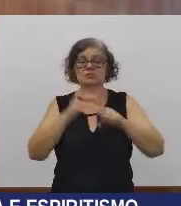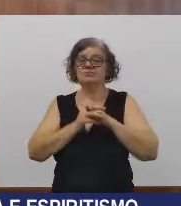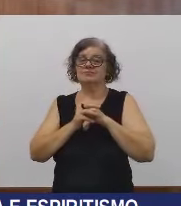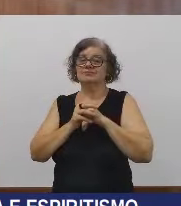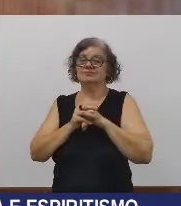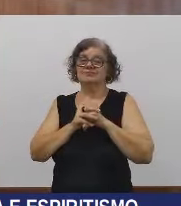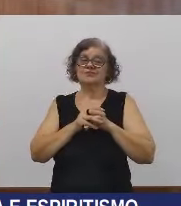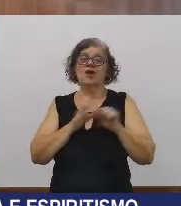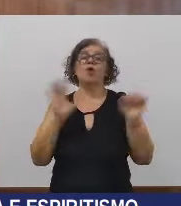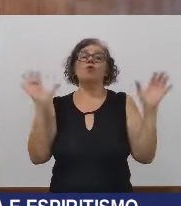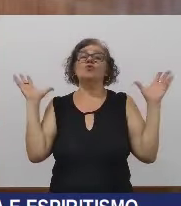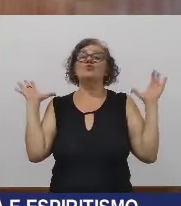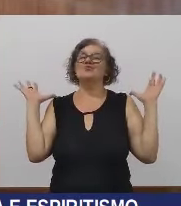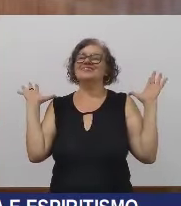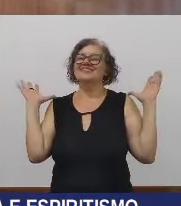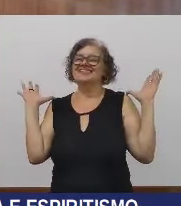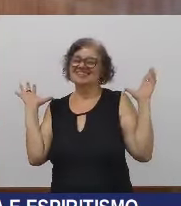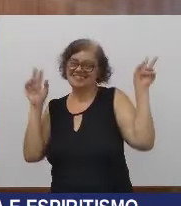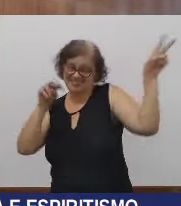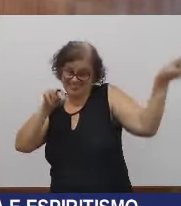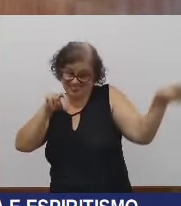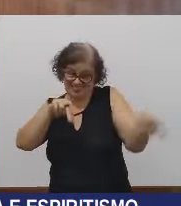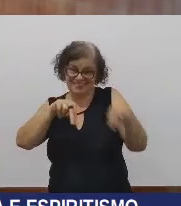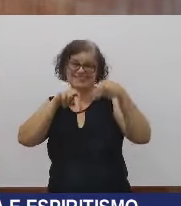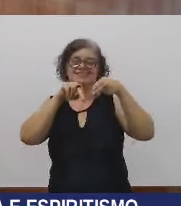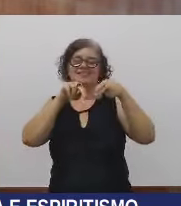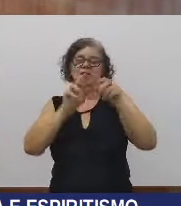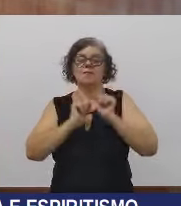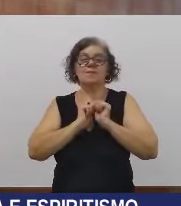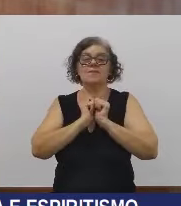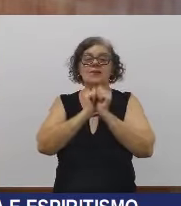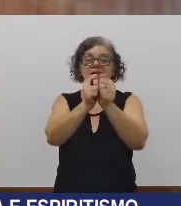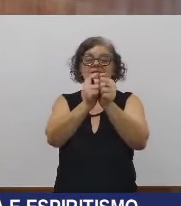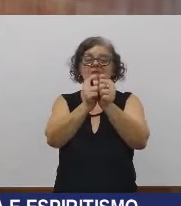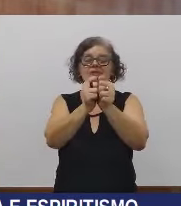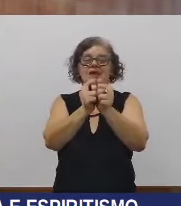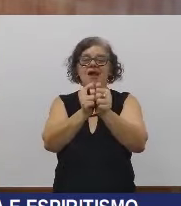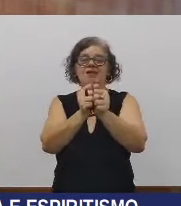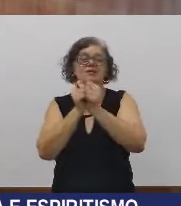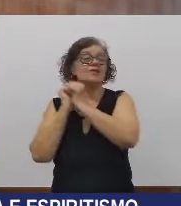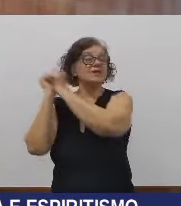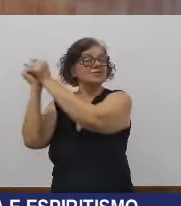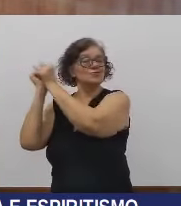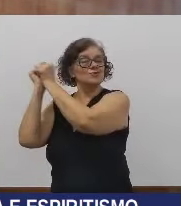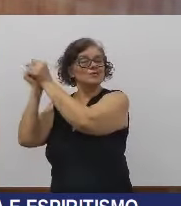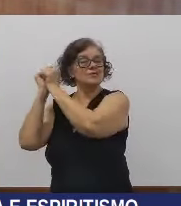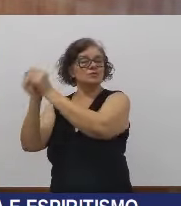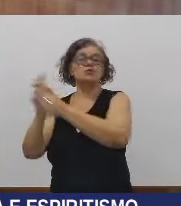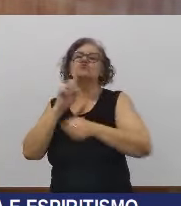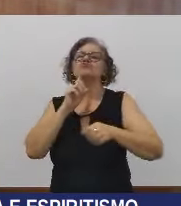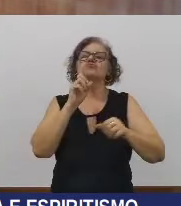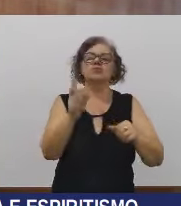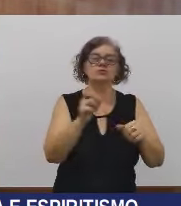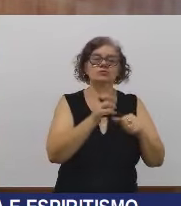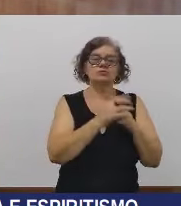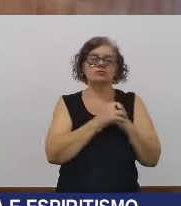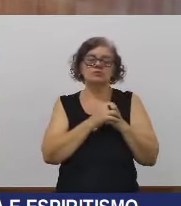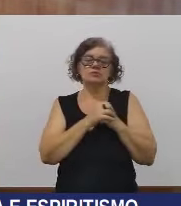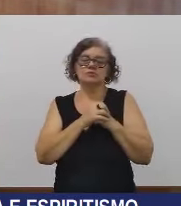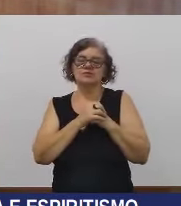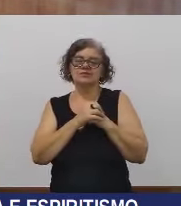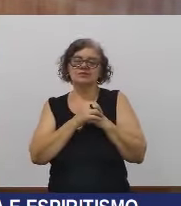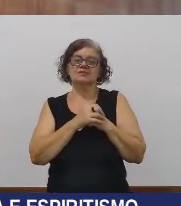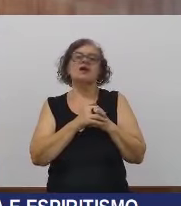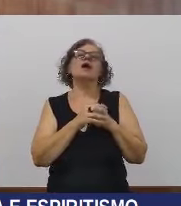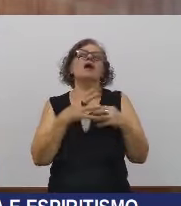os nossos anjos da guarda, que nos acompanham torcendo por nós todos os dias, e